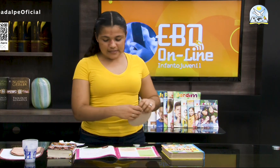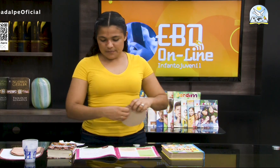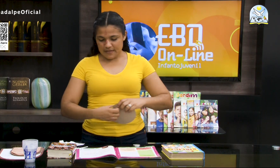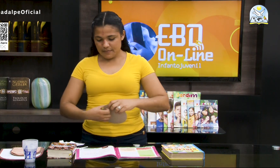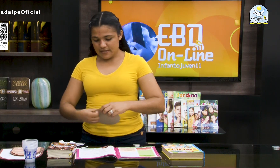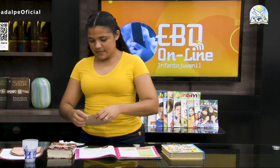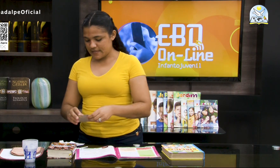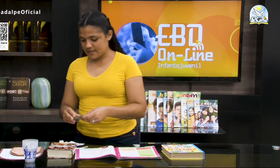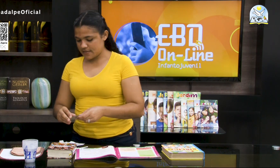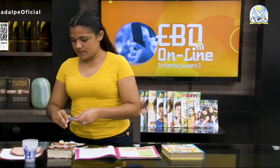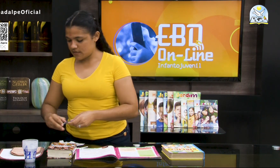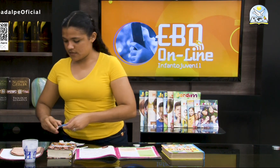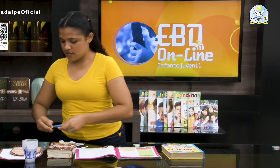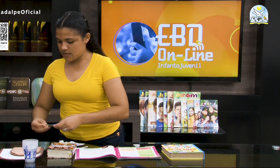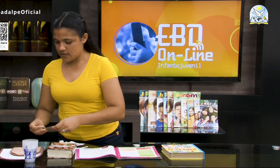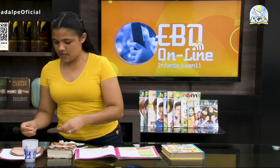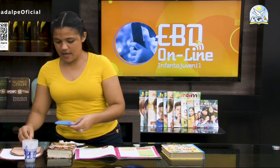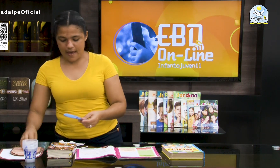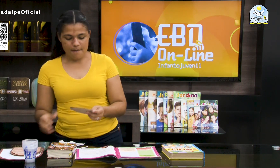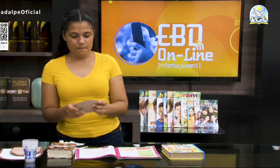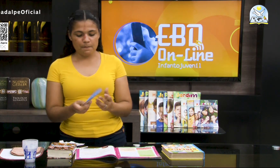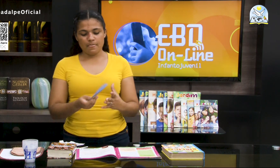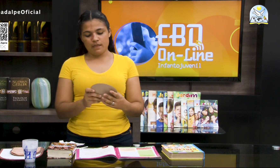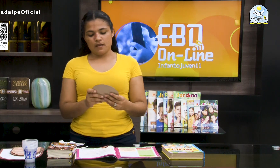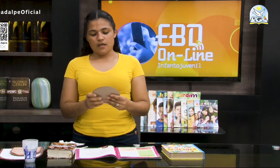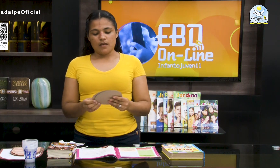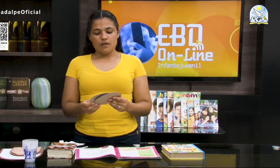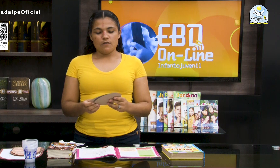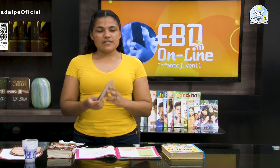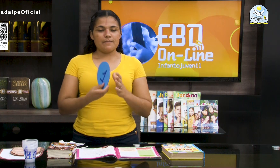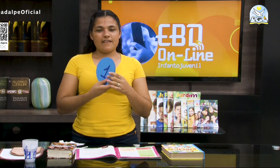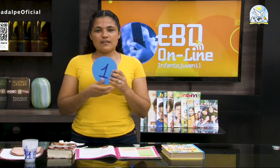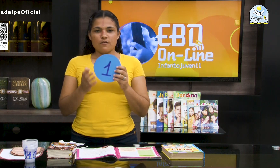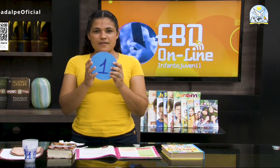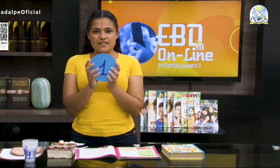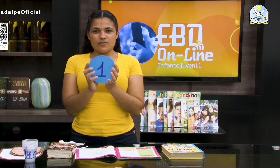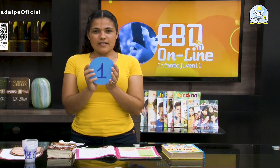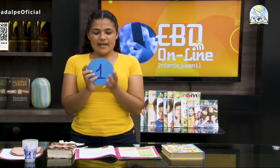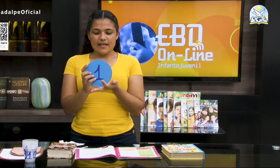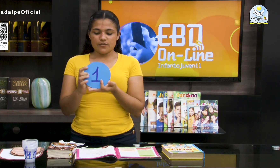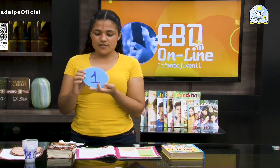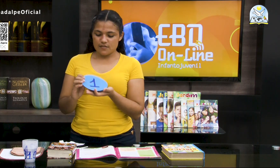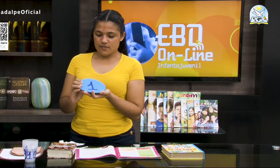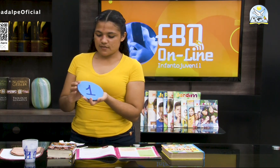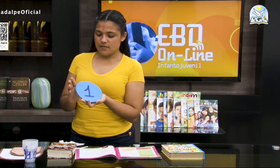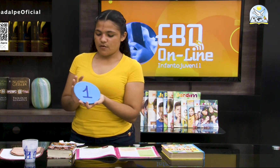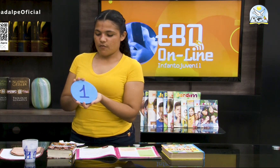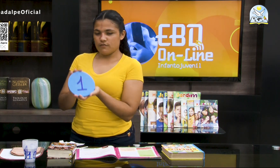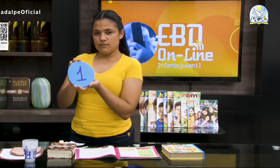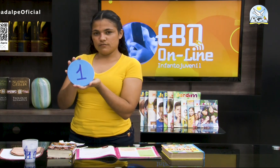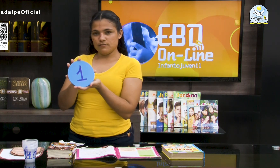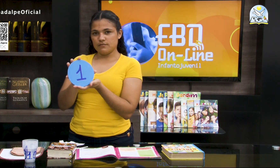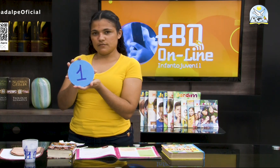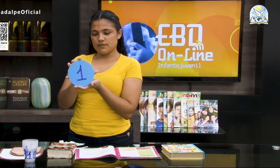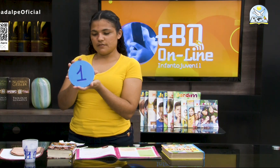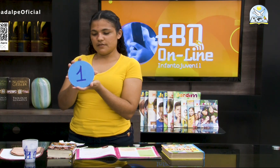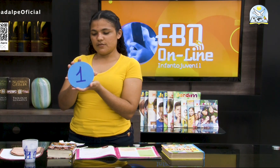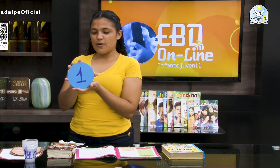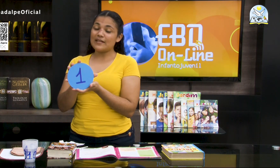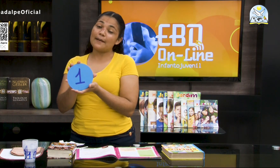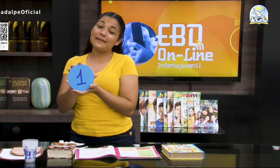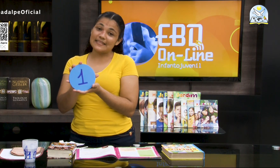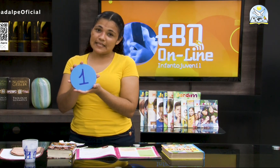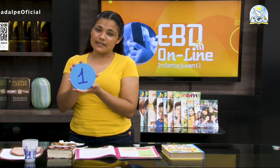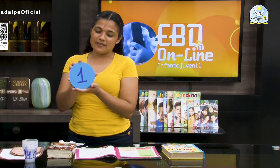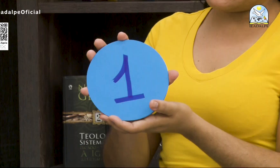uma dinâmica bem interessante, que é você confeccionar cartõezinhos assim, ó. Tá vendo?